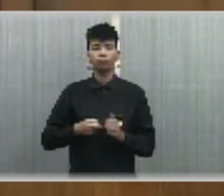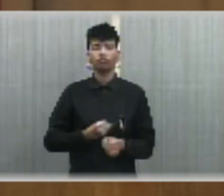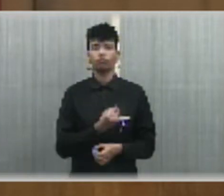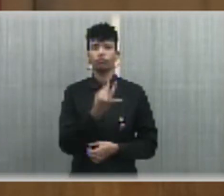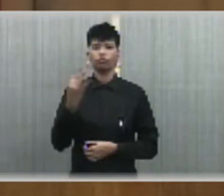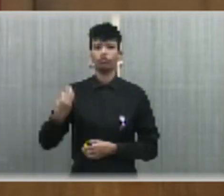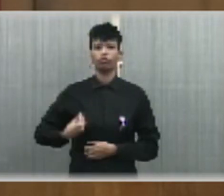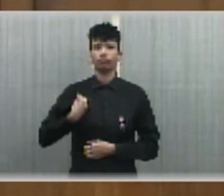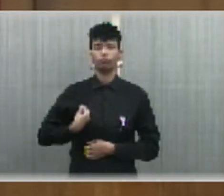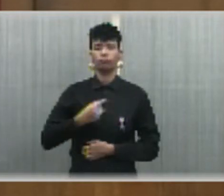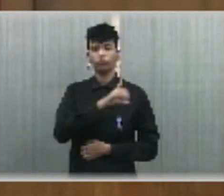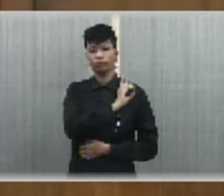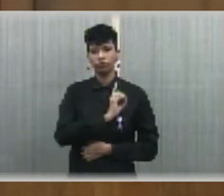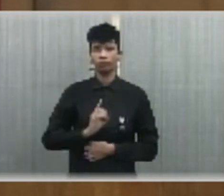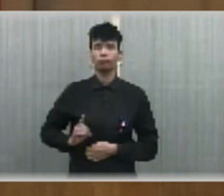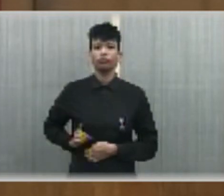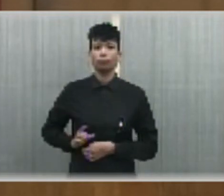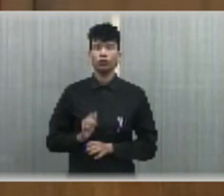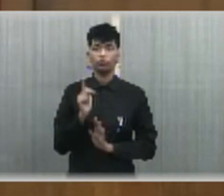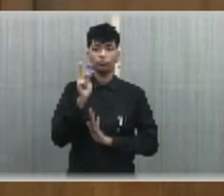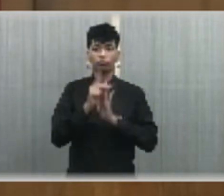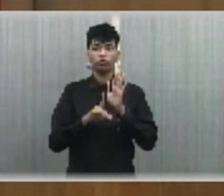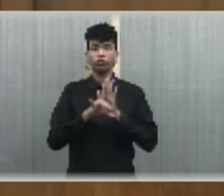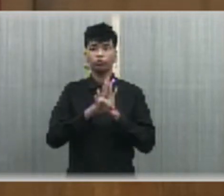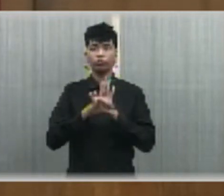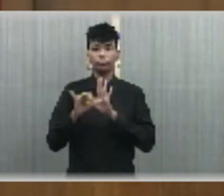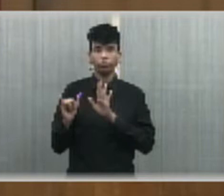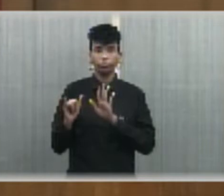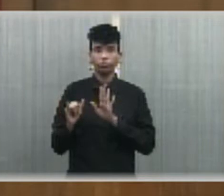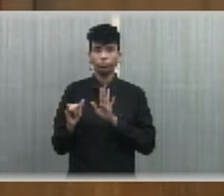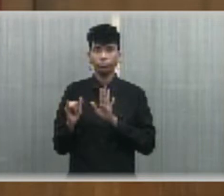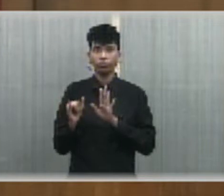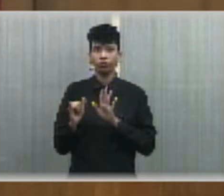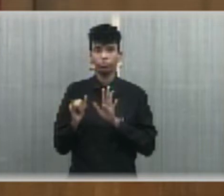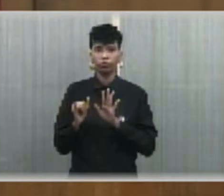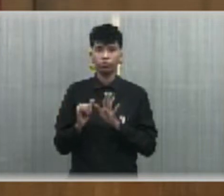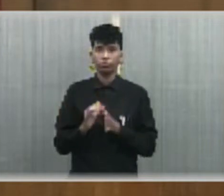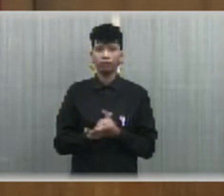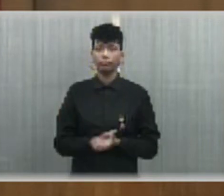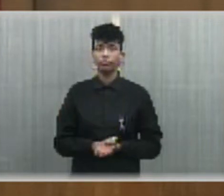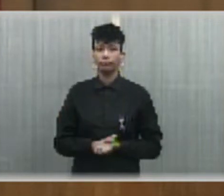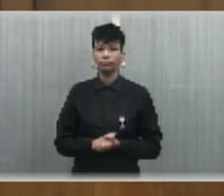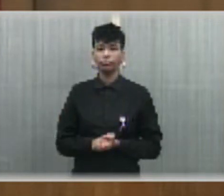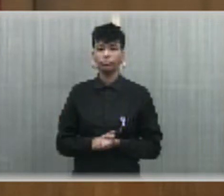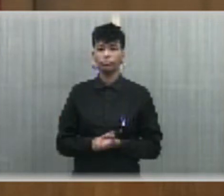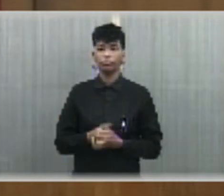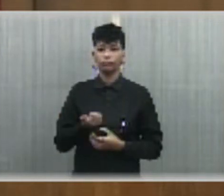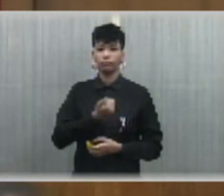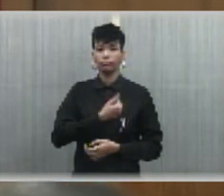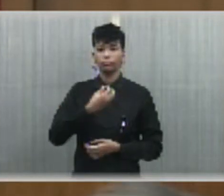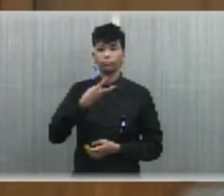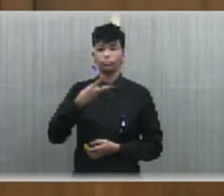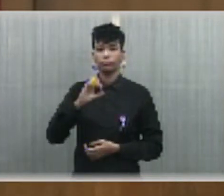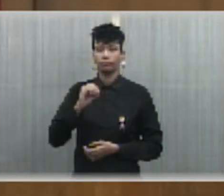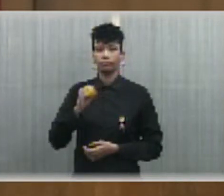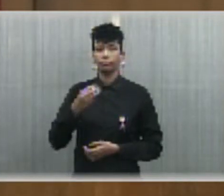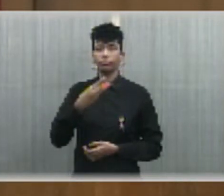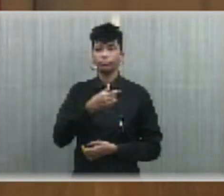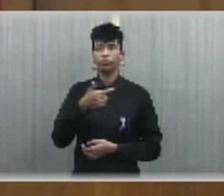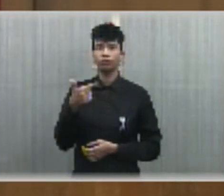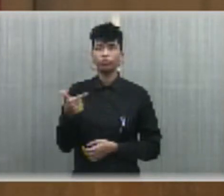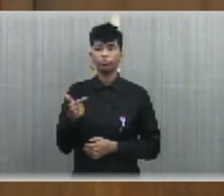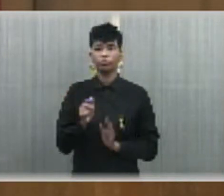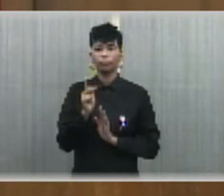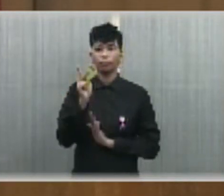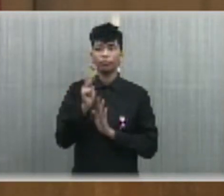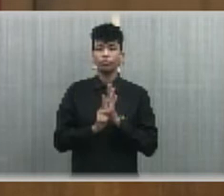unanimidade dos presentes. O projeto de lei de número 16/2022, mensagem número 30/2022 do Poder Executivo,